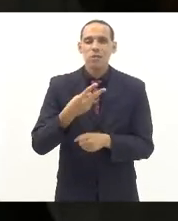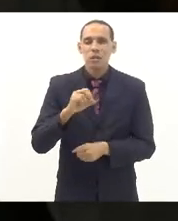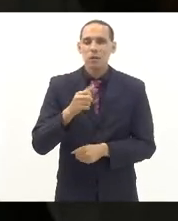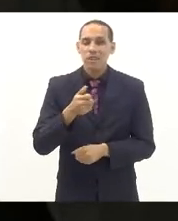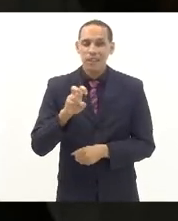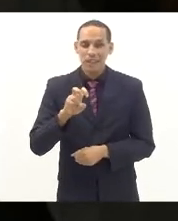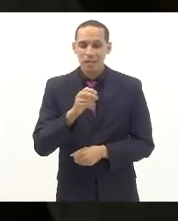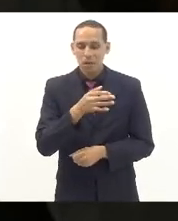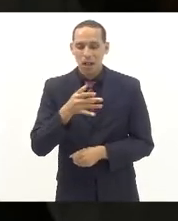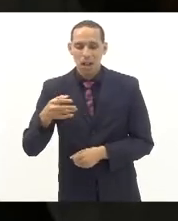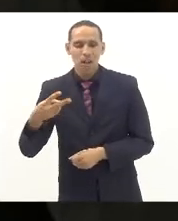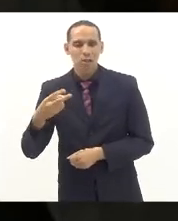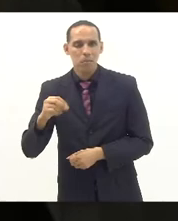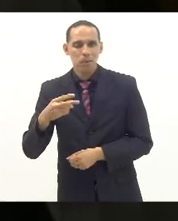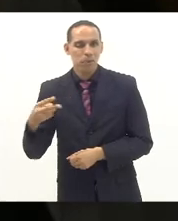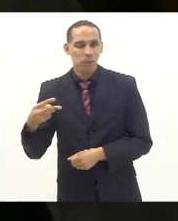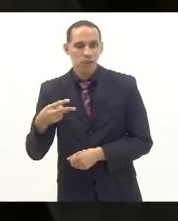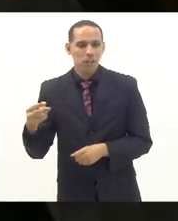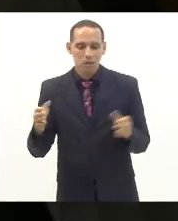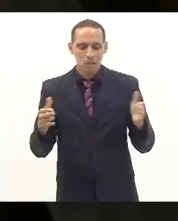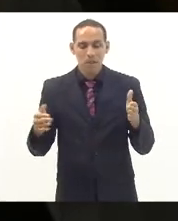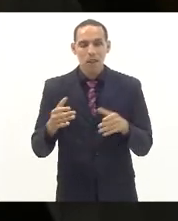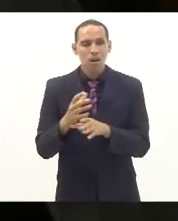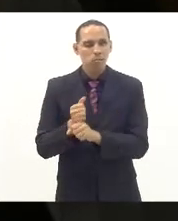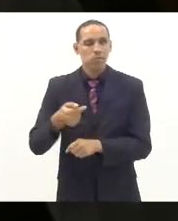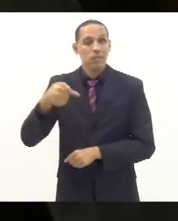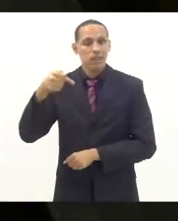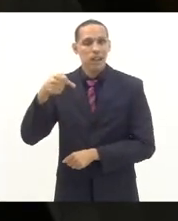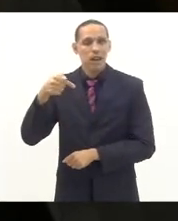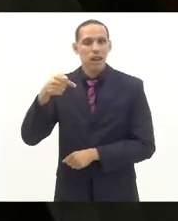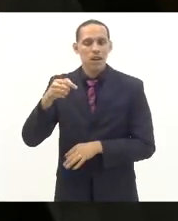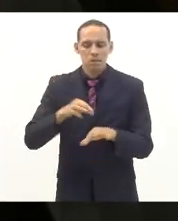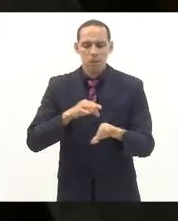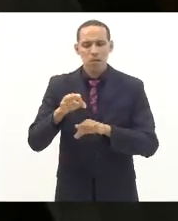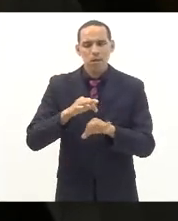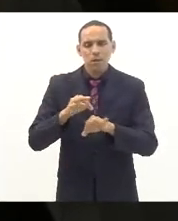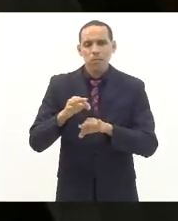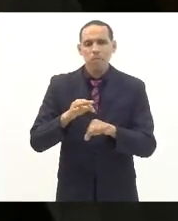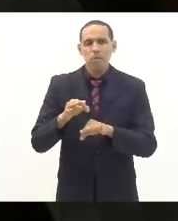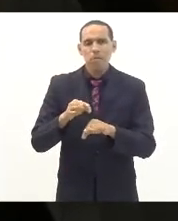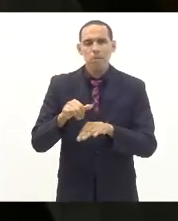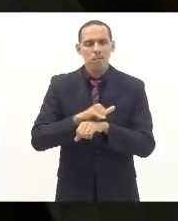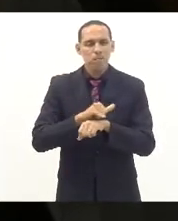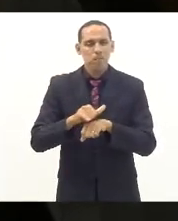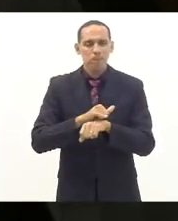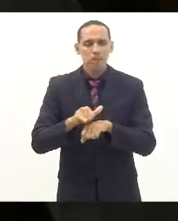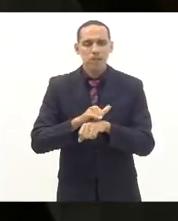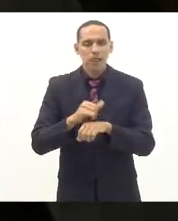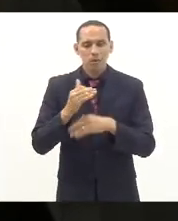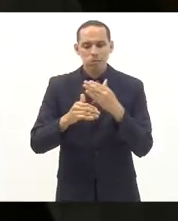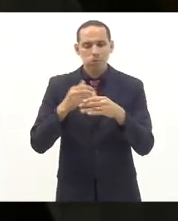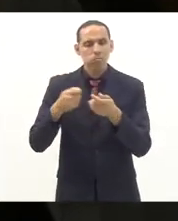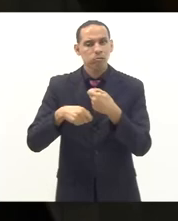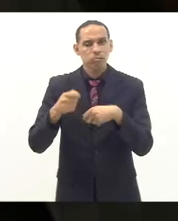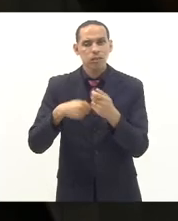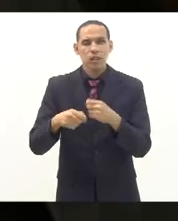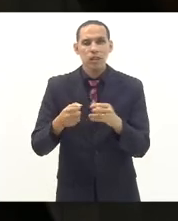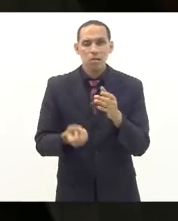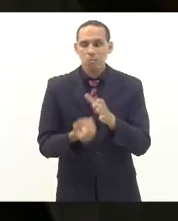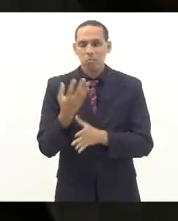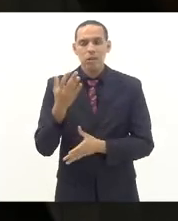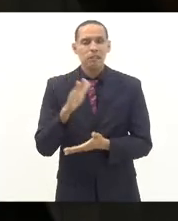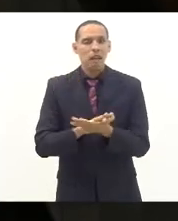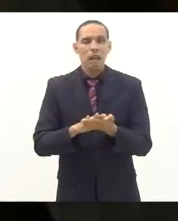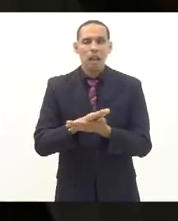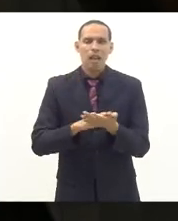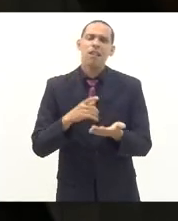nesse sete anos o estado do Rio de Janeiro não elaborou o projeto estratégico de desenvolvimento econômico-social tem programas